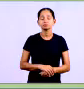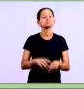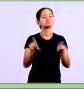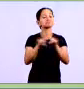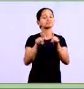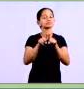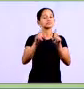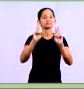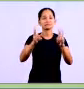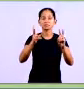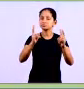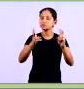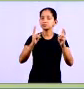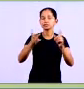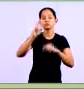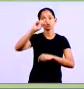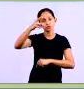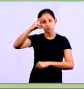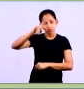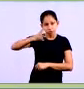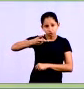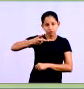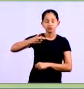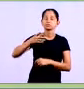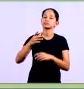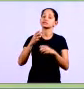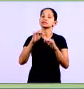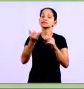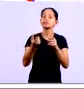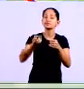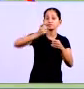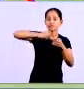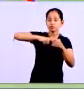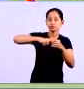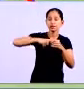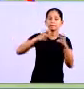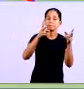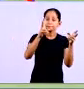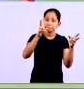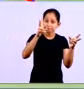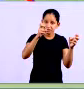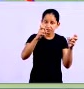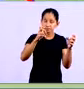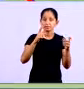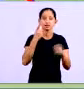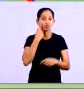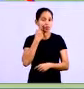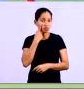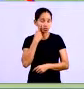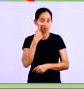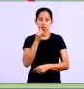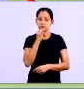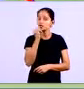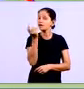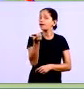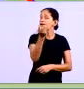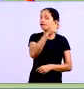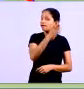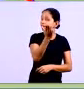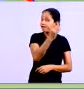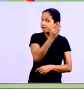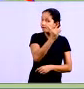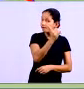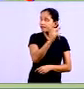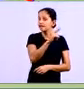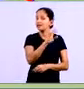também 2.000. Ok? Se a gente voltar ao slide, a gente vai perceber que o valor do contas a pagar não muda.